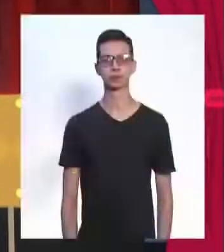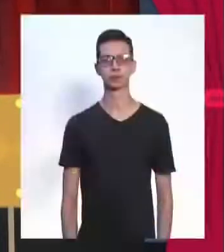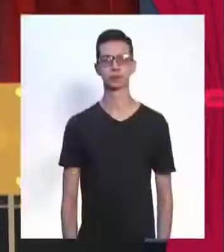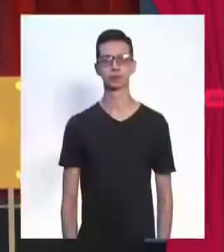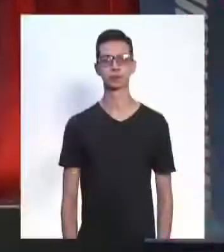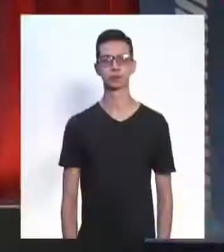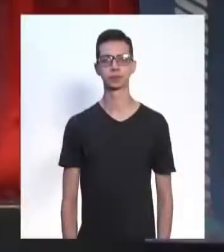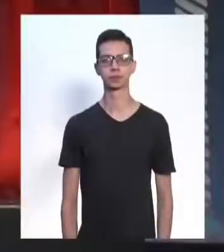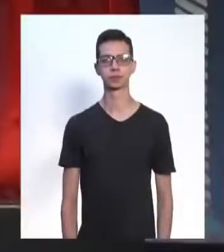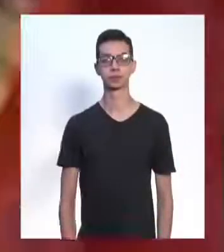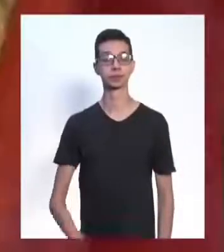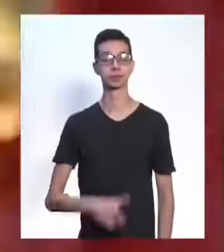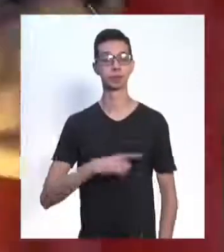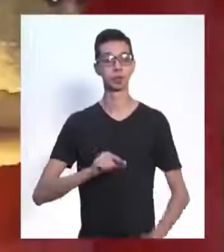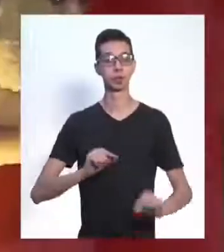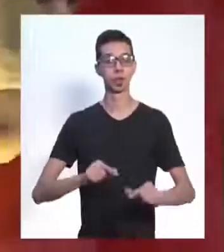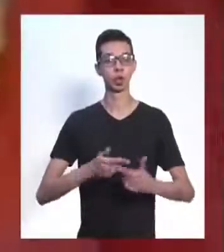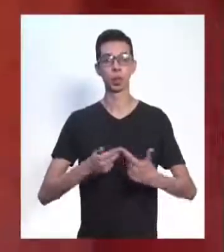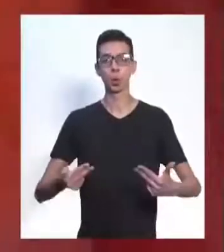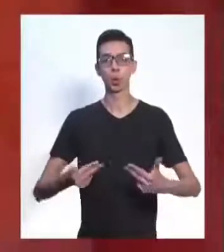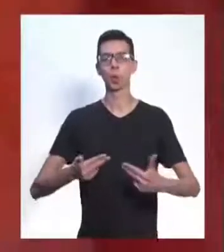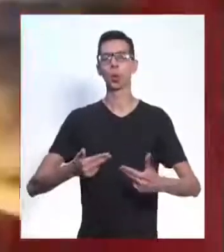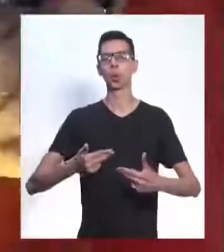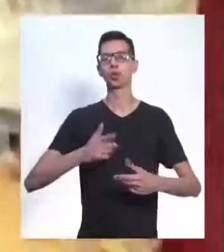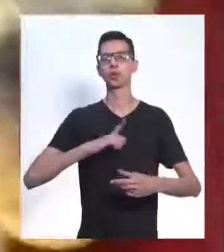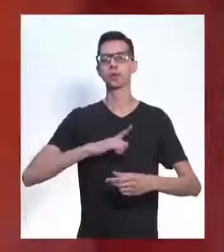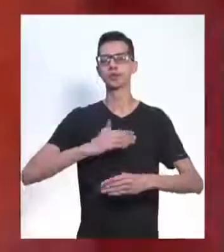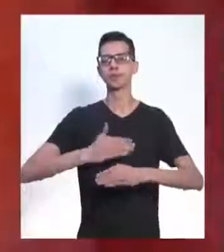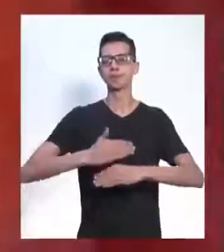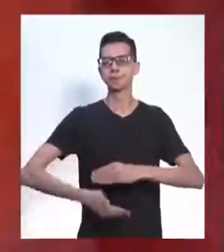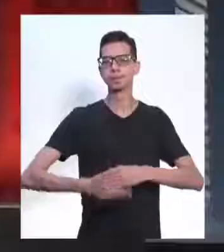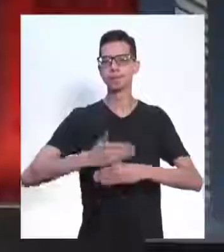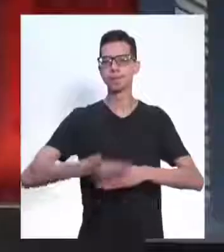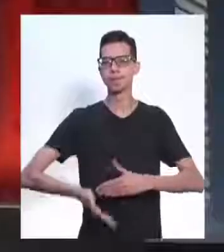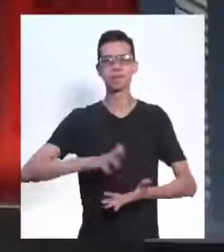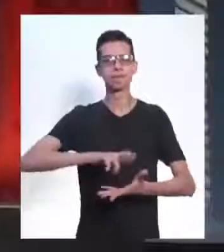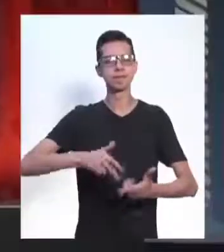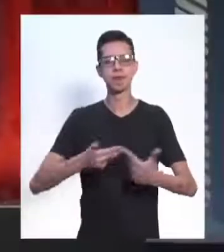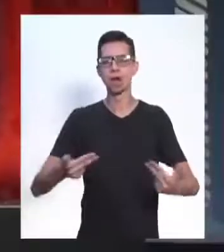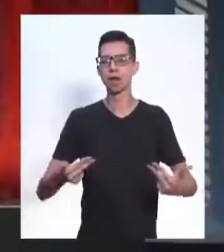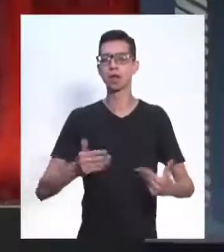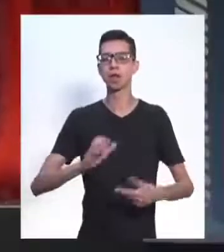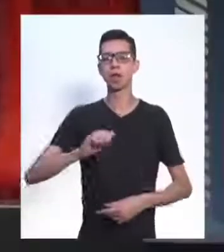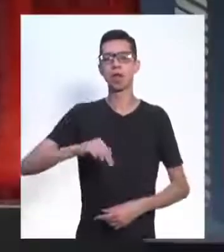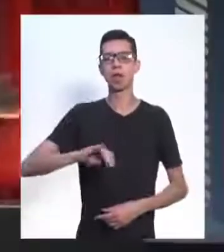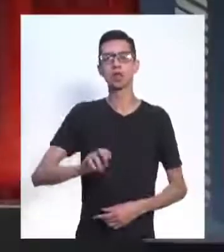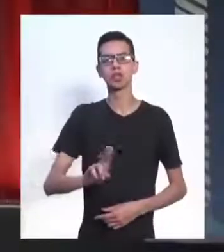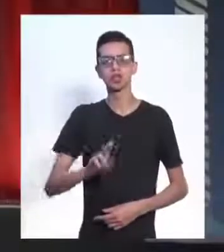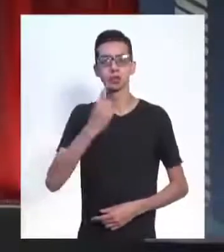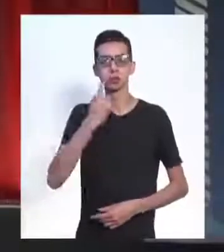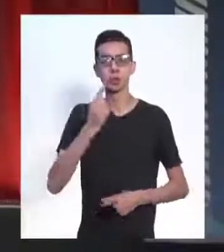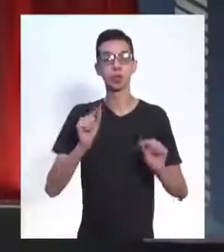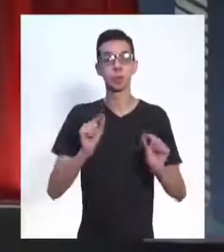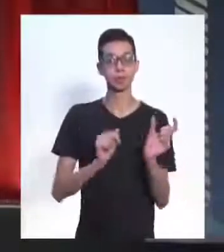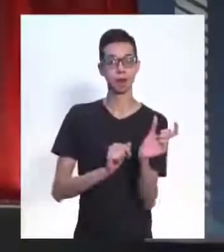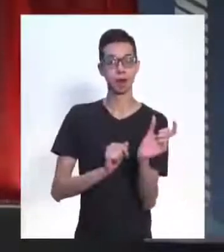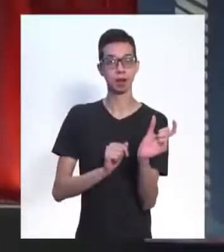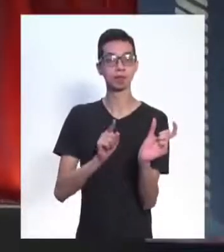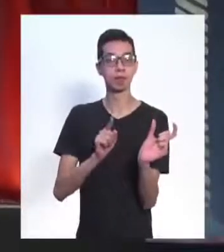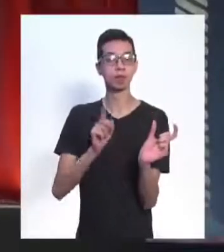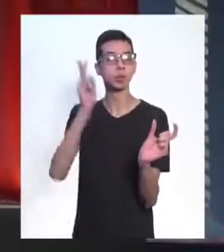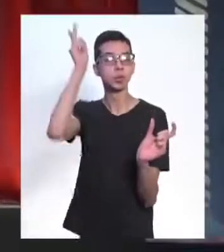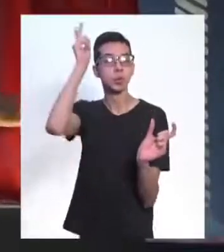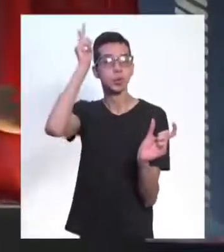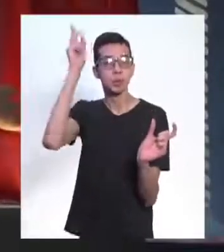Macaxeira, canjica, caruru, paca, cutia, tatu. Palavras tupi, como essas que vocês falam por